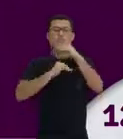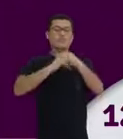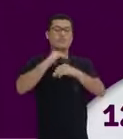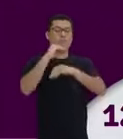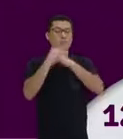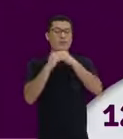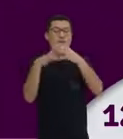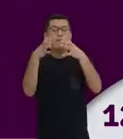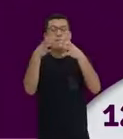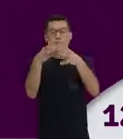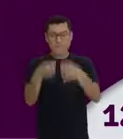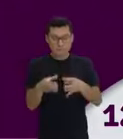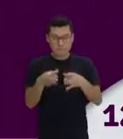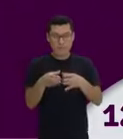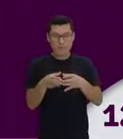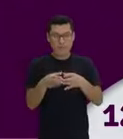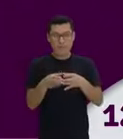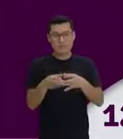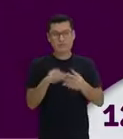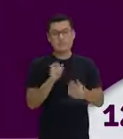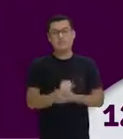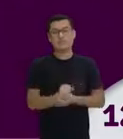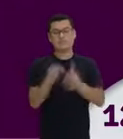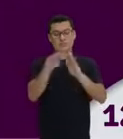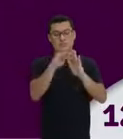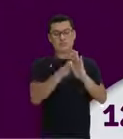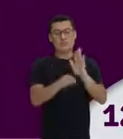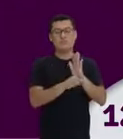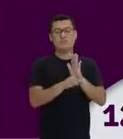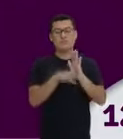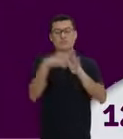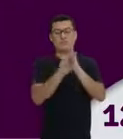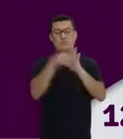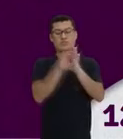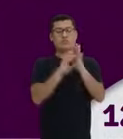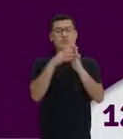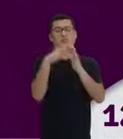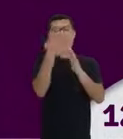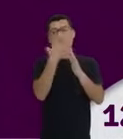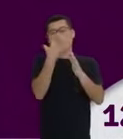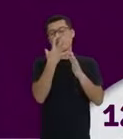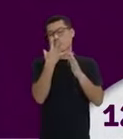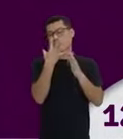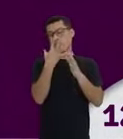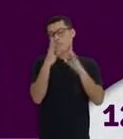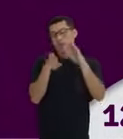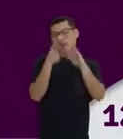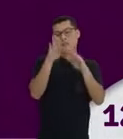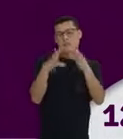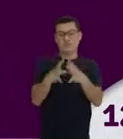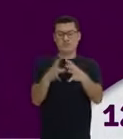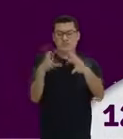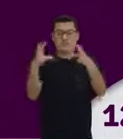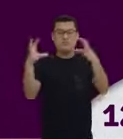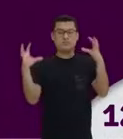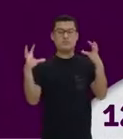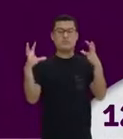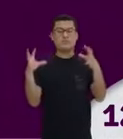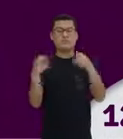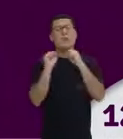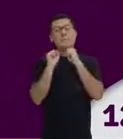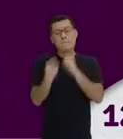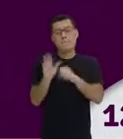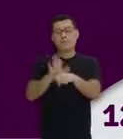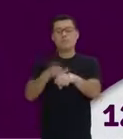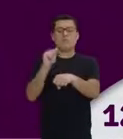do espaço considerando essa questão o conceito de música aparece bem amplo eu